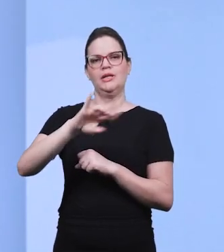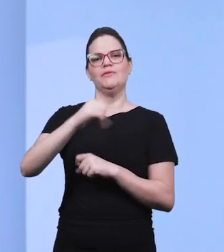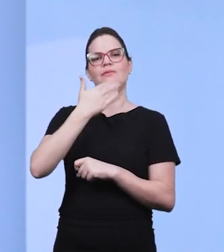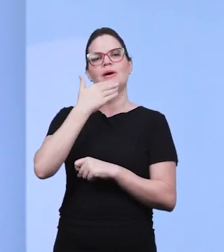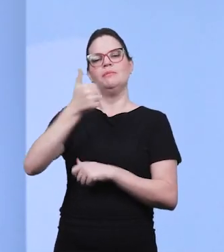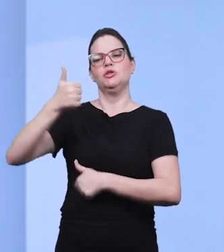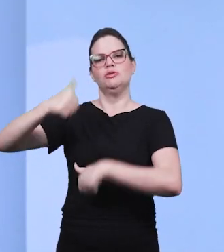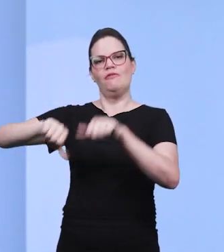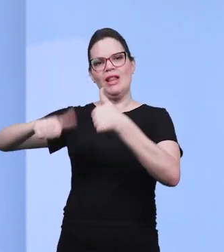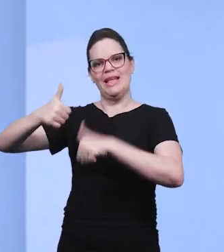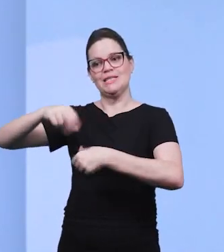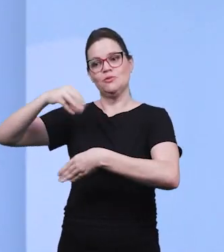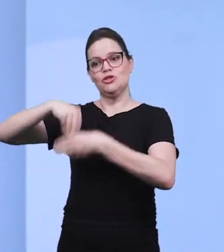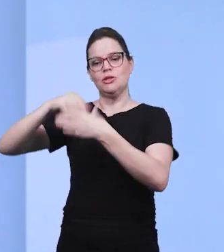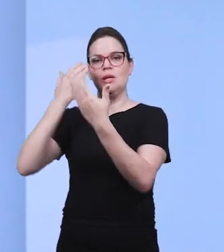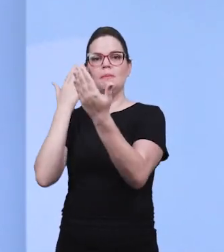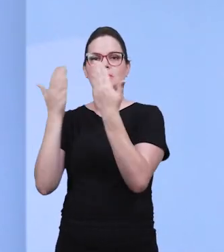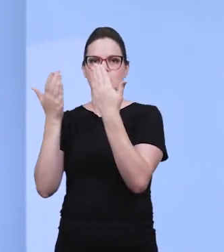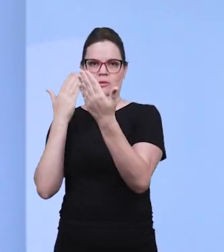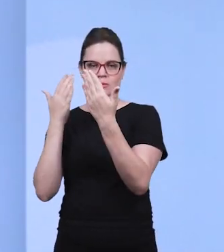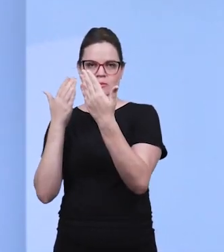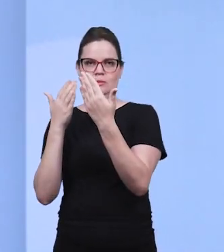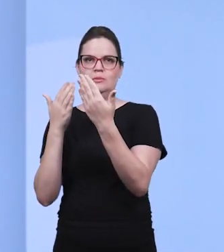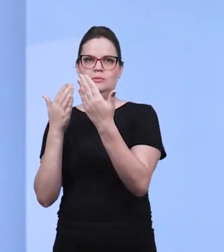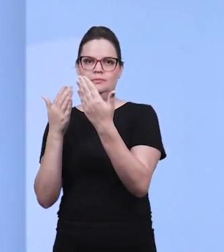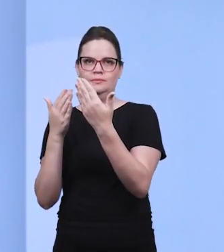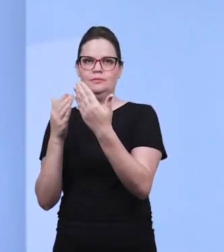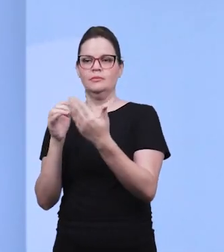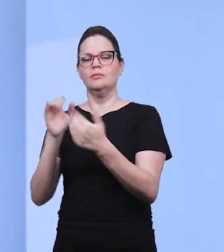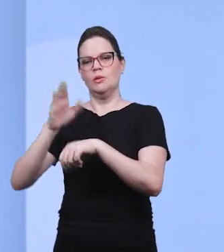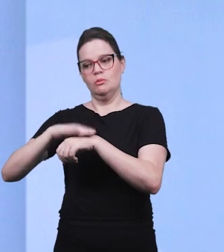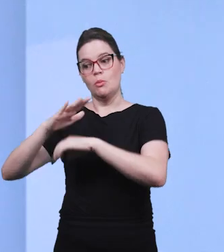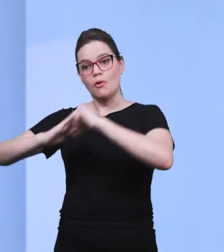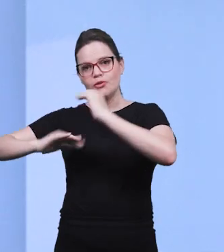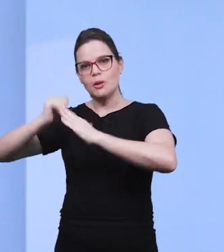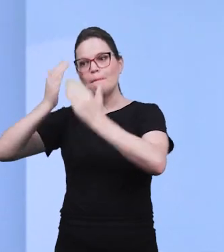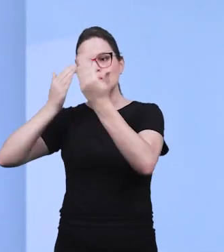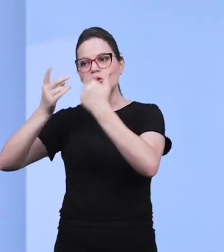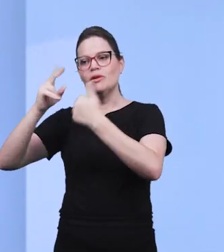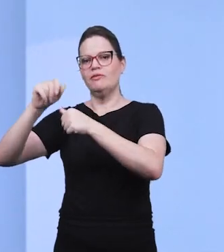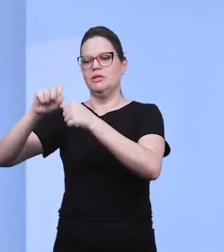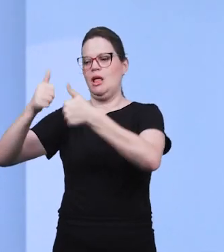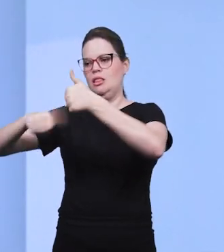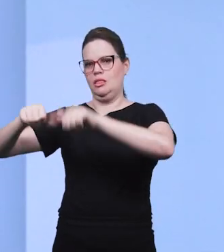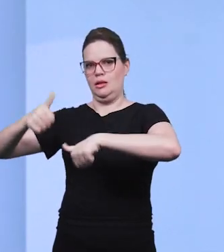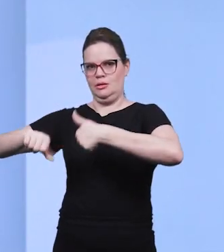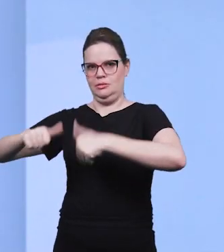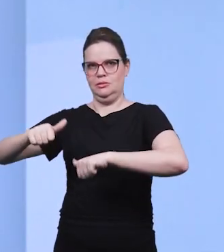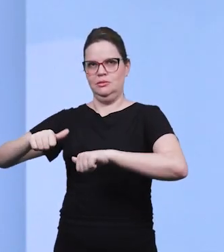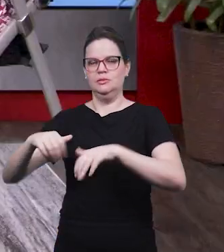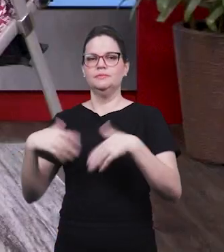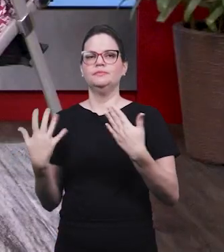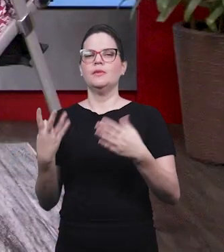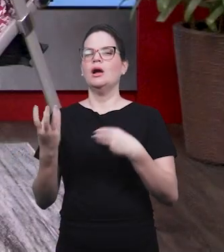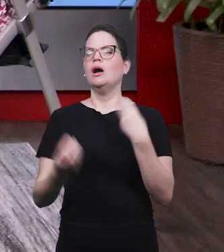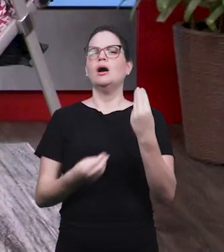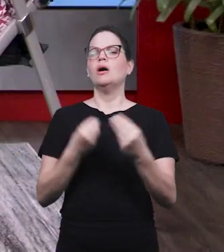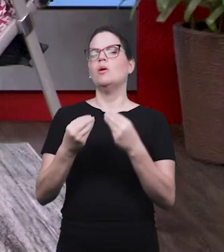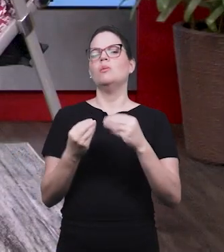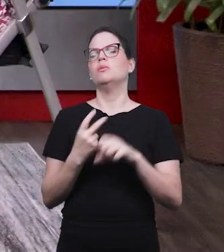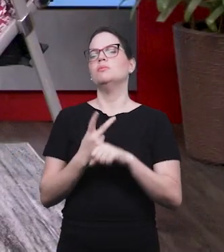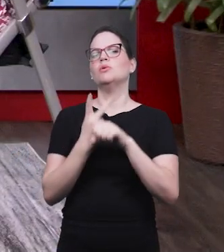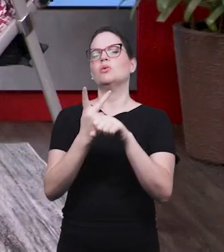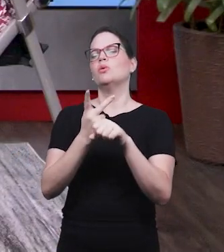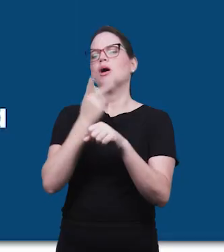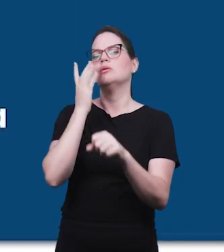avaliação neuropsicológica, que é feita por um psicólogo. Então, onde procurar essa avaliação